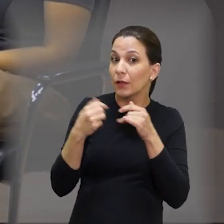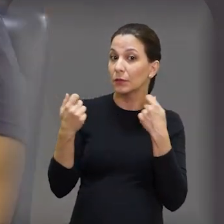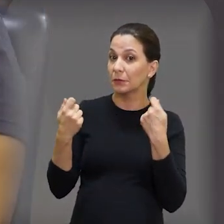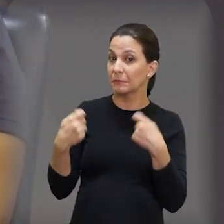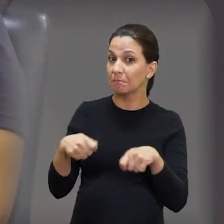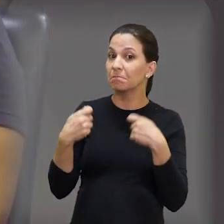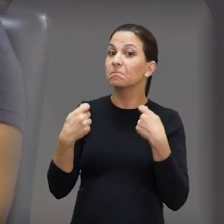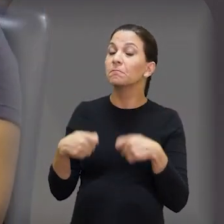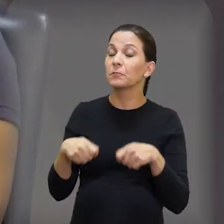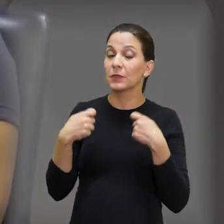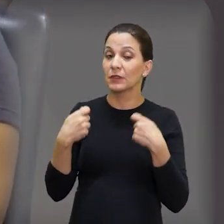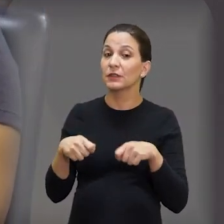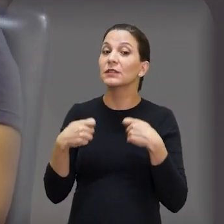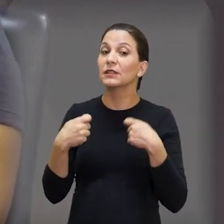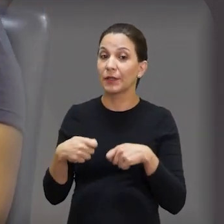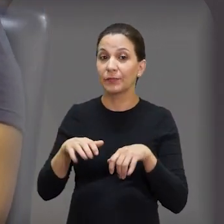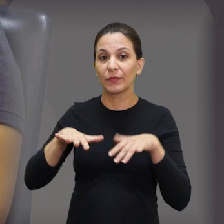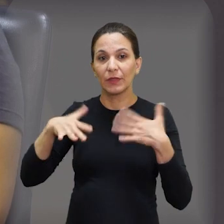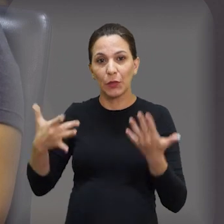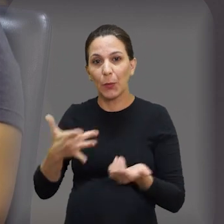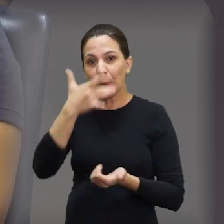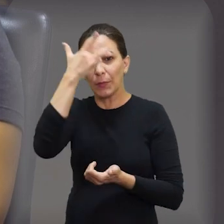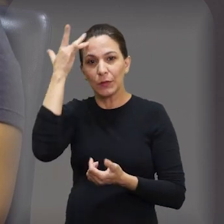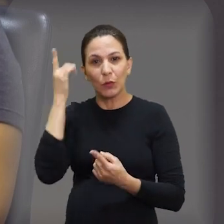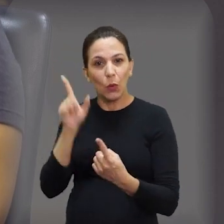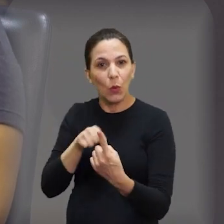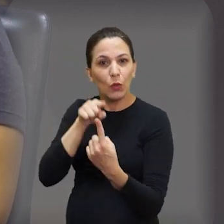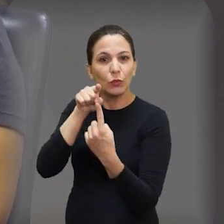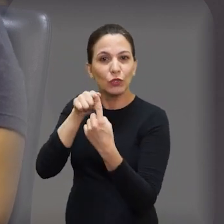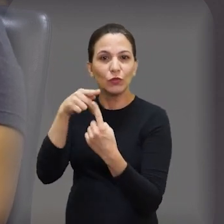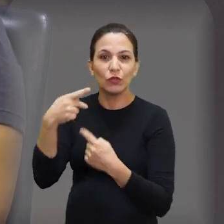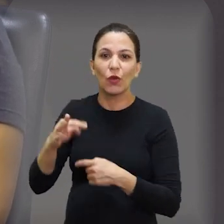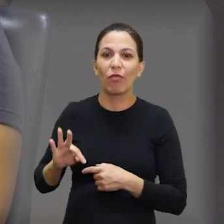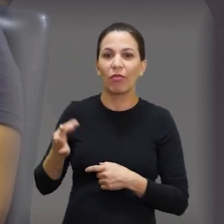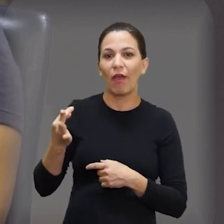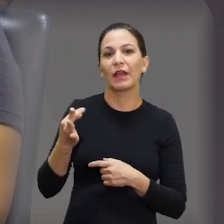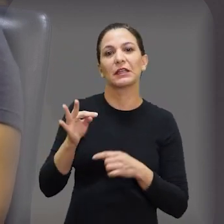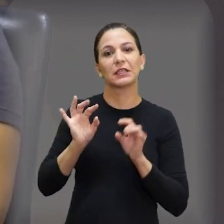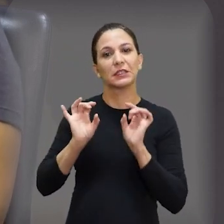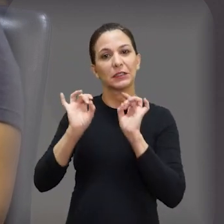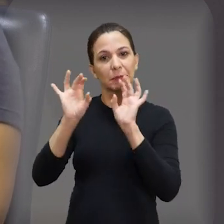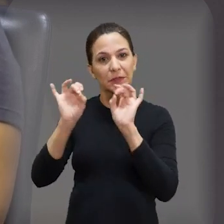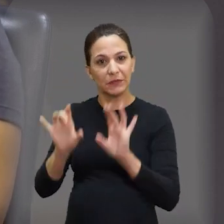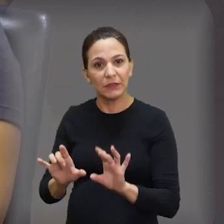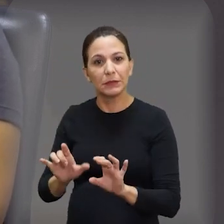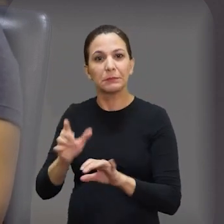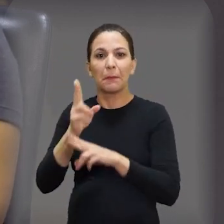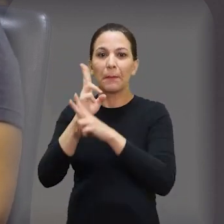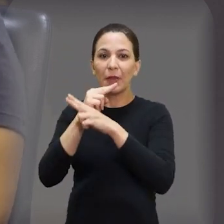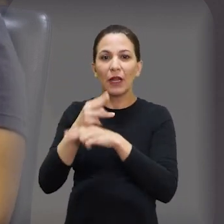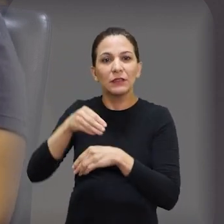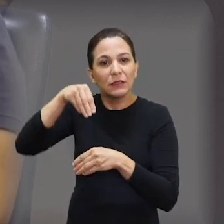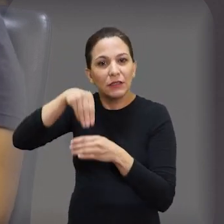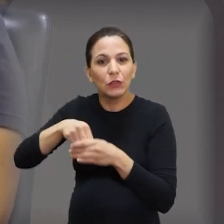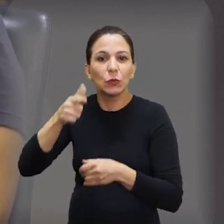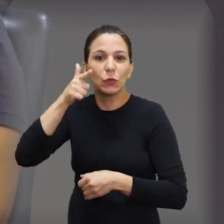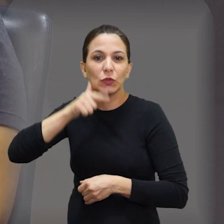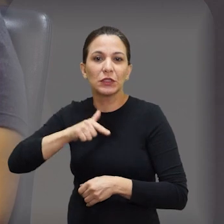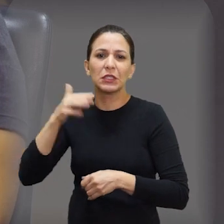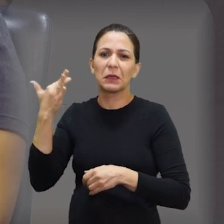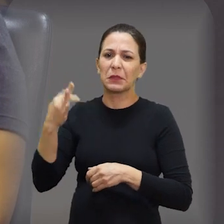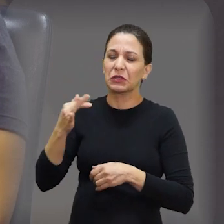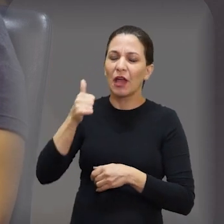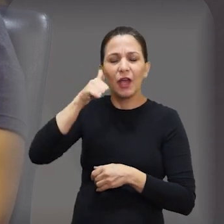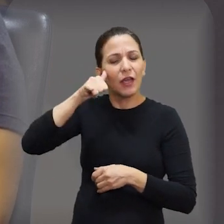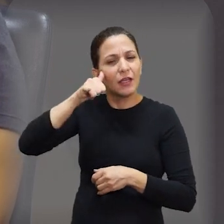essas aulas, ele tenha capacitação no método. É a maneira mais eficaz de se evitar lesões e de que essa pessoa consiga atingir